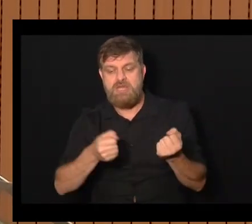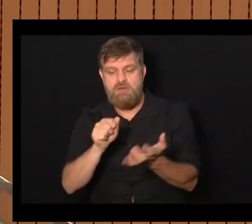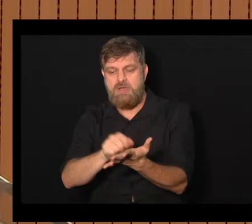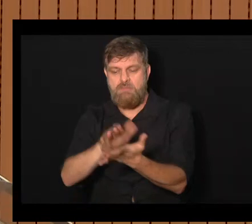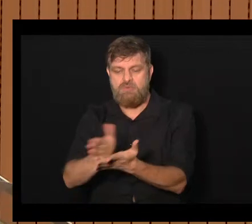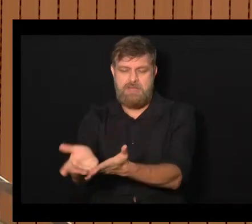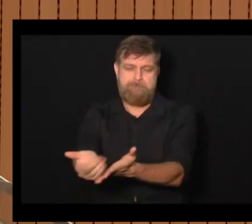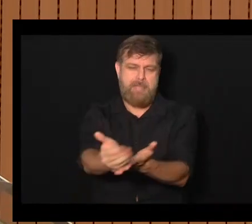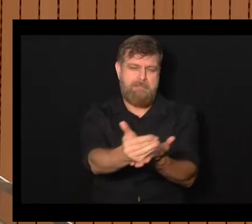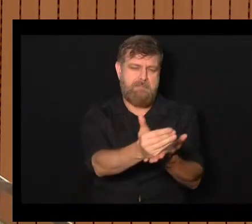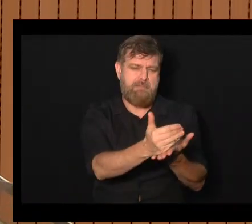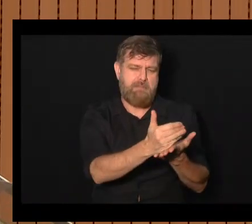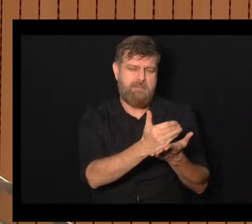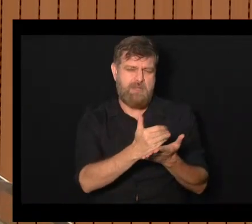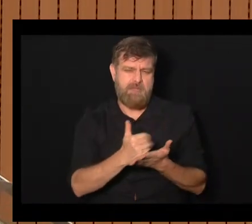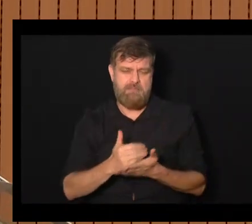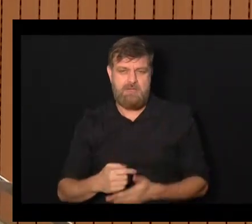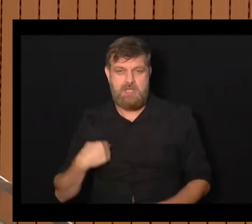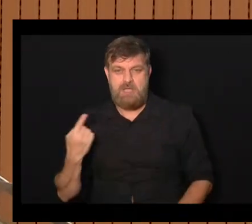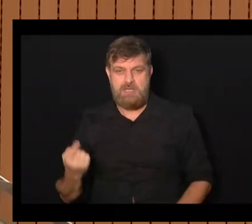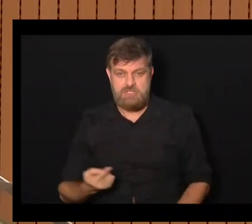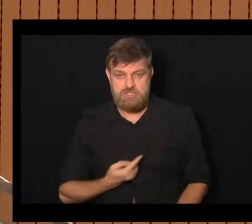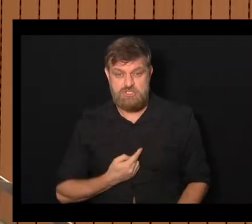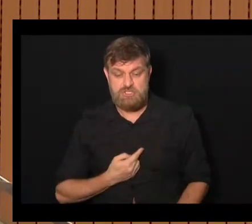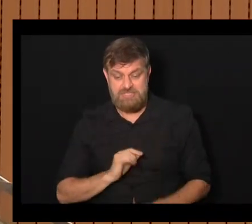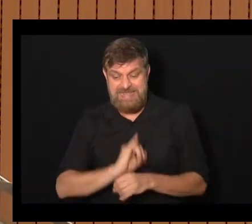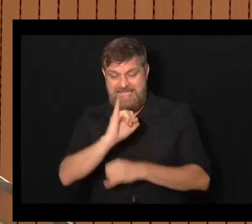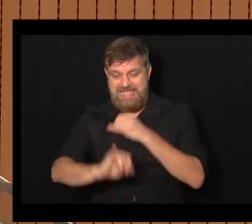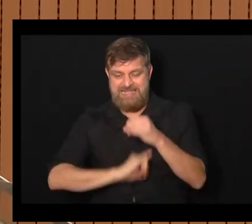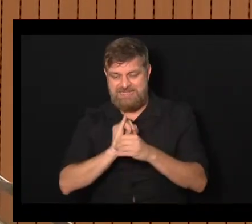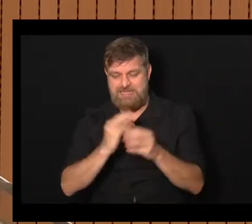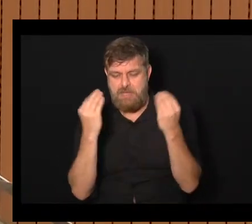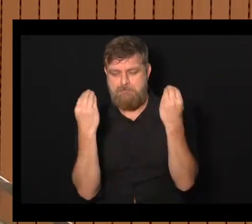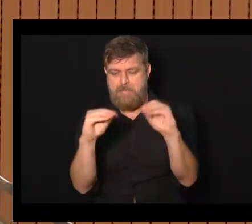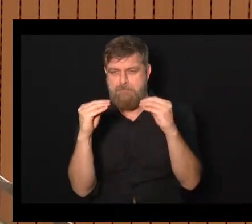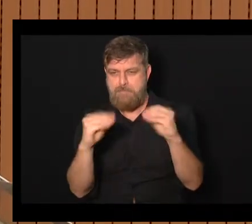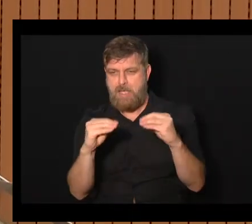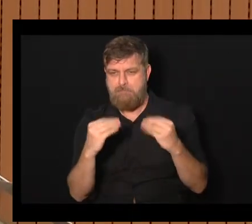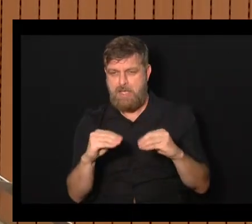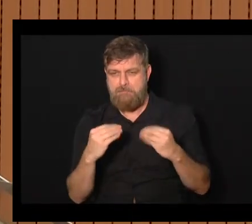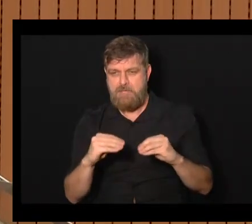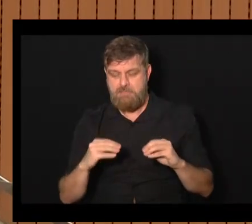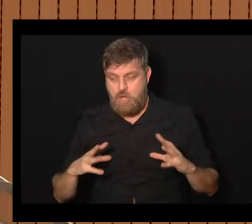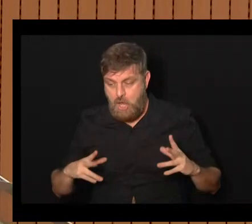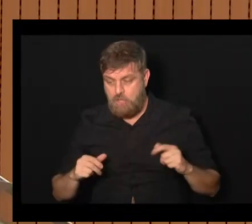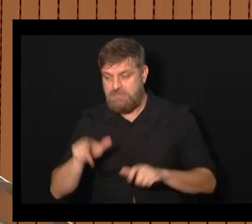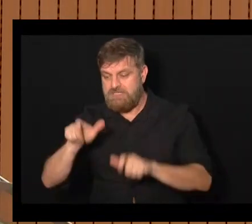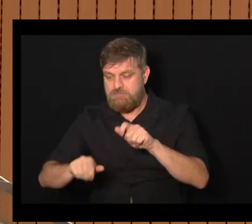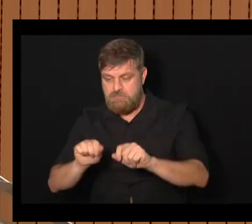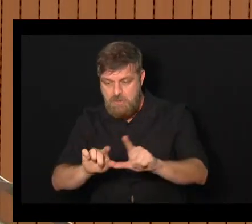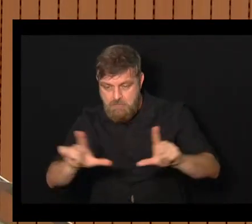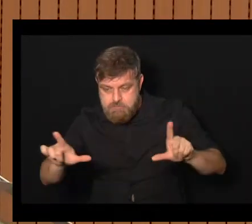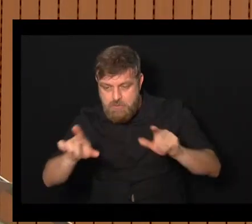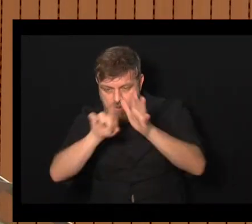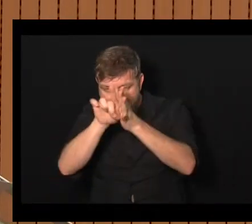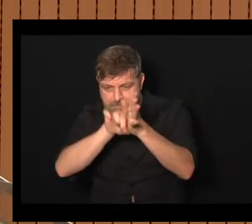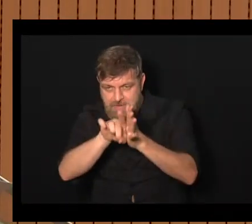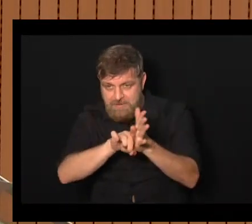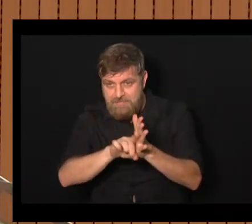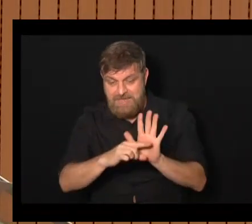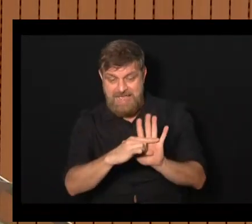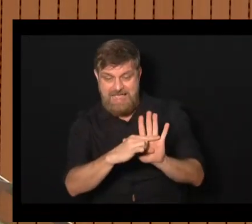bem como disponibilizá-los na internet com acesso a link para consulta. É uma emenda